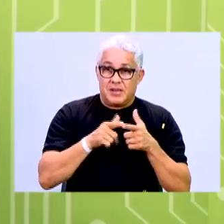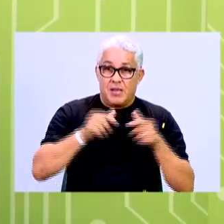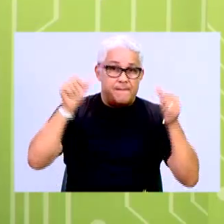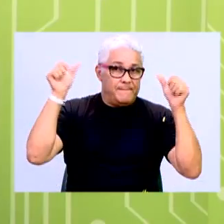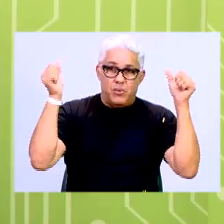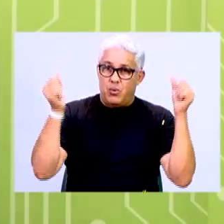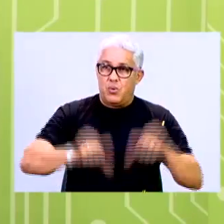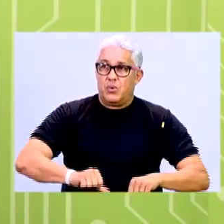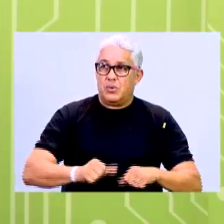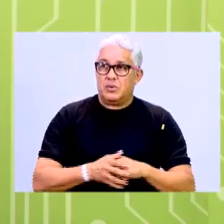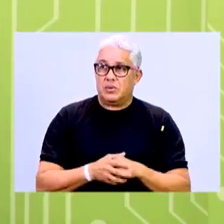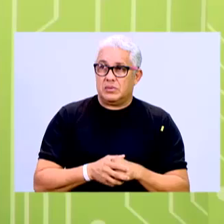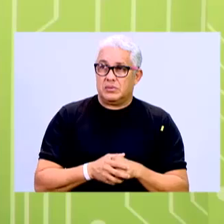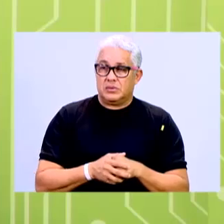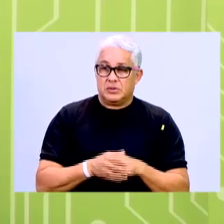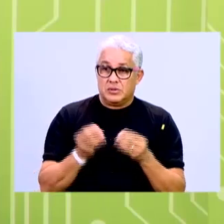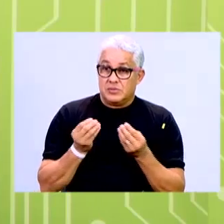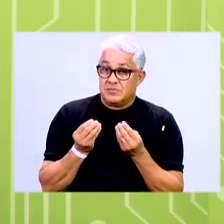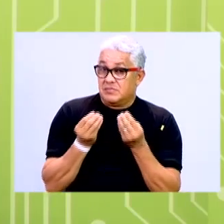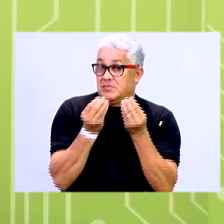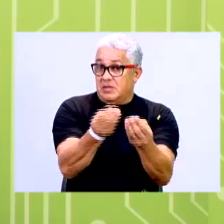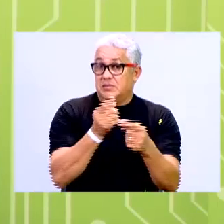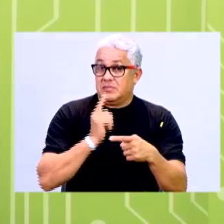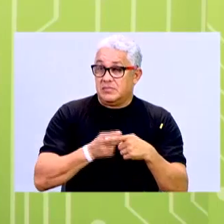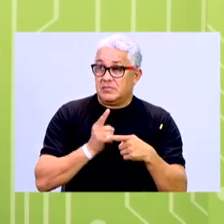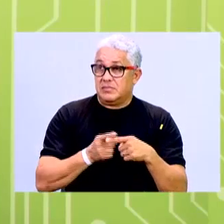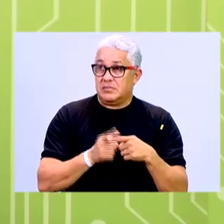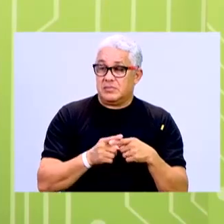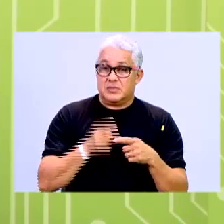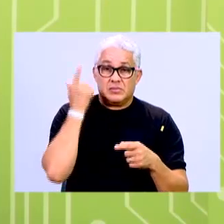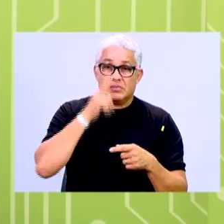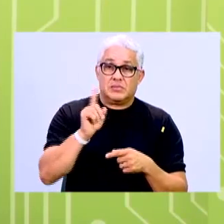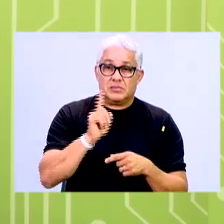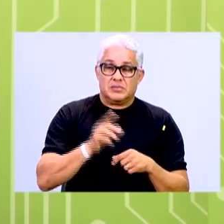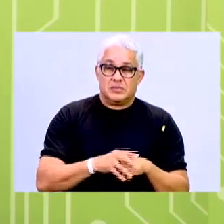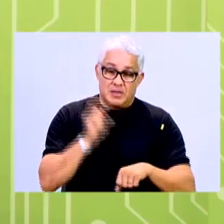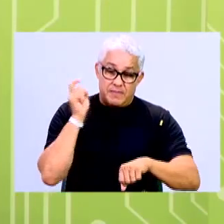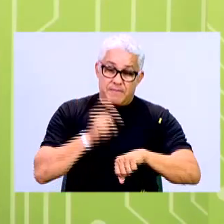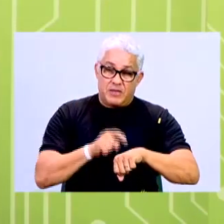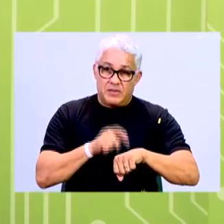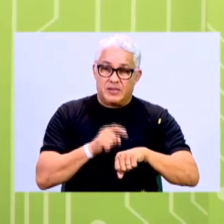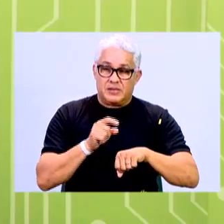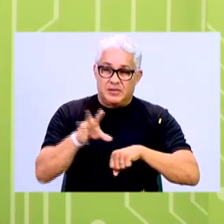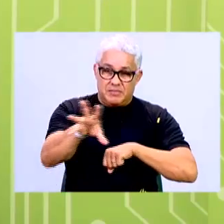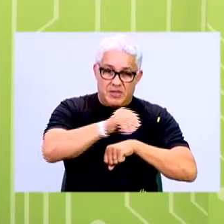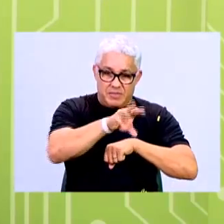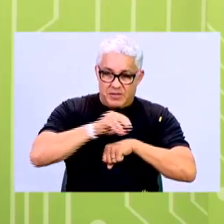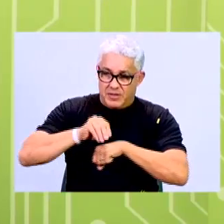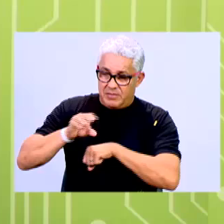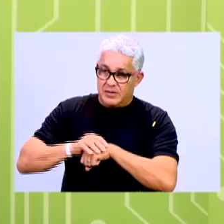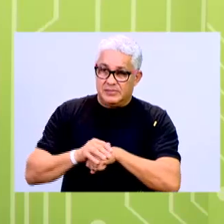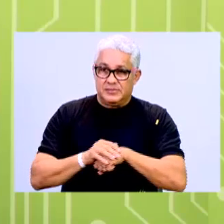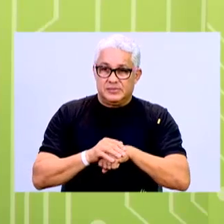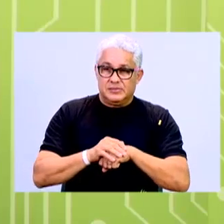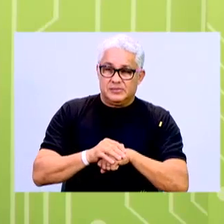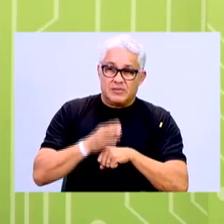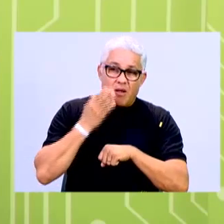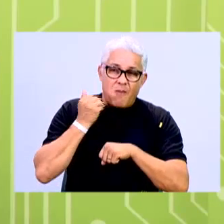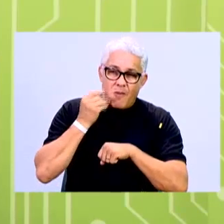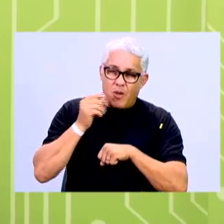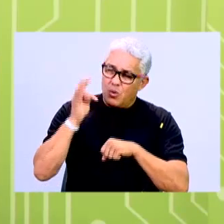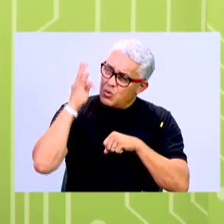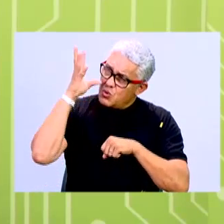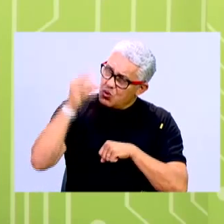no momento que vamos fazer a entrega, porque nós não conseguimos, no momento que estamos levantando os requisitos, esgotar todas